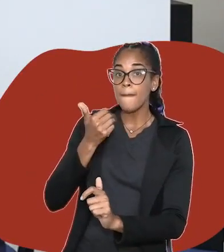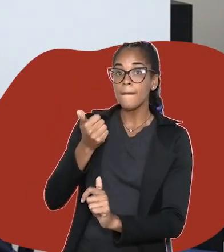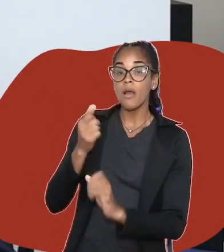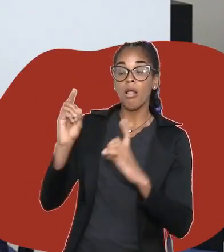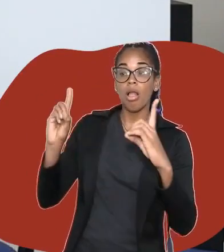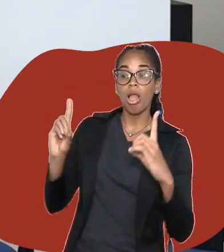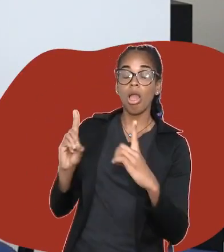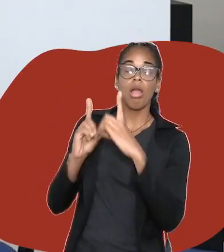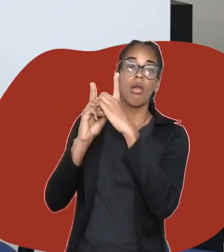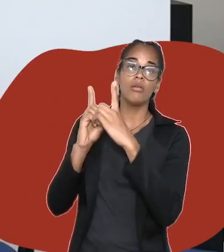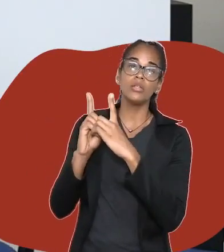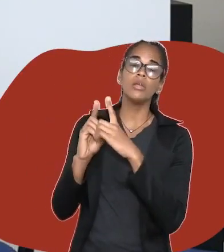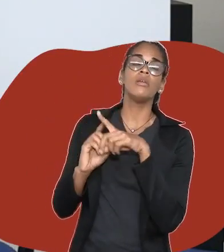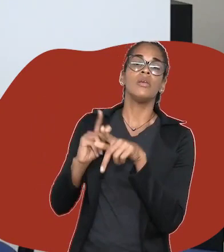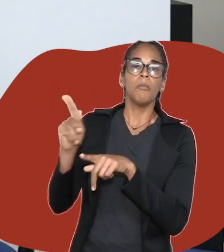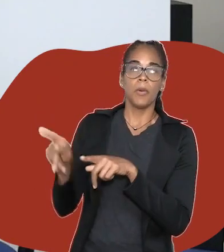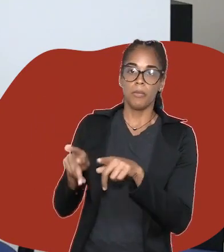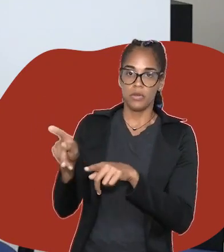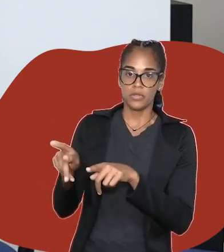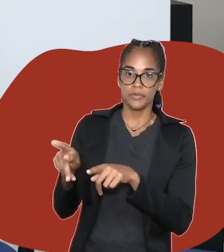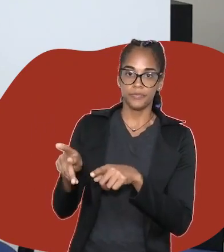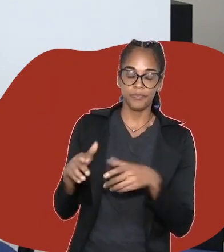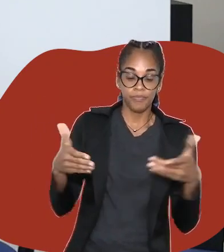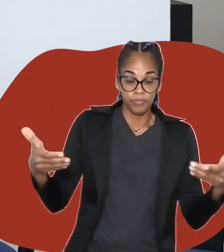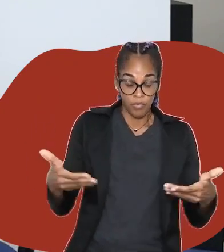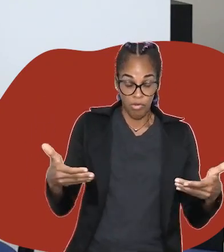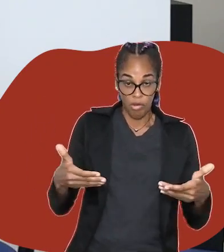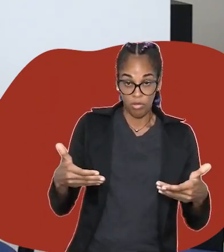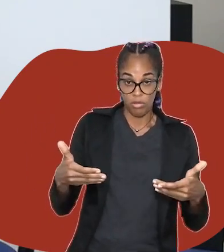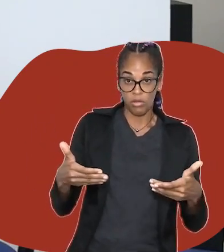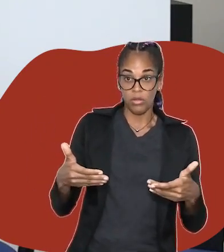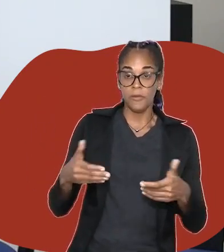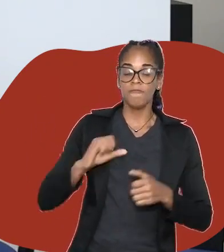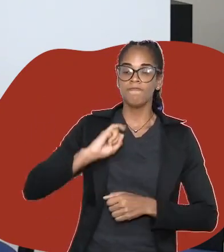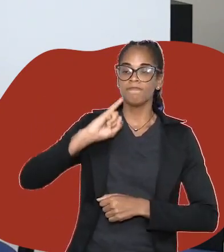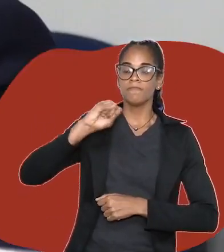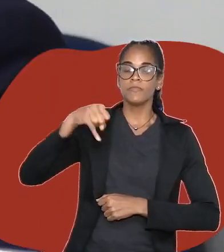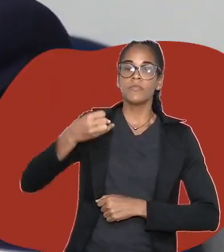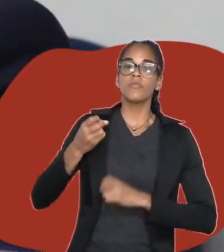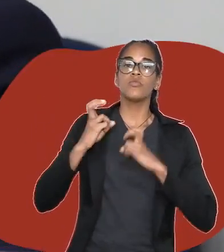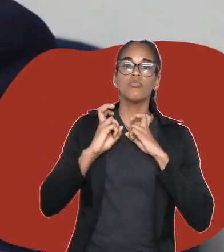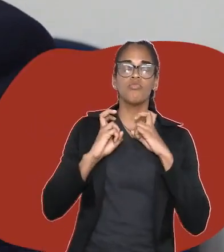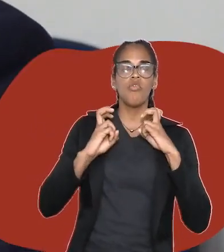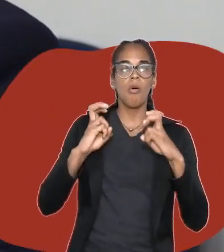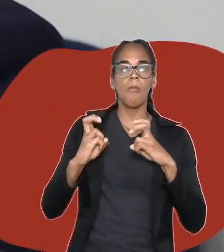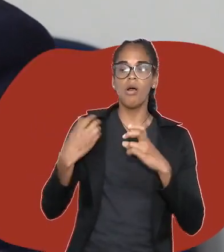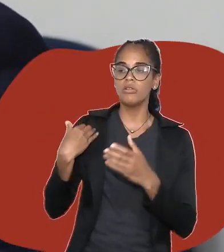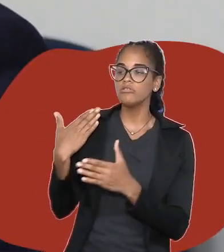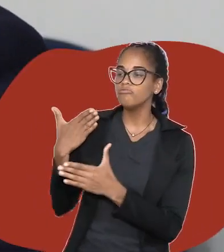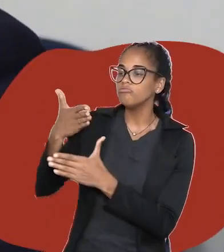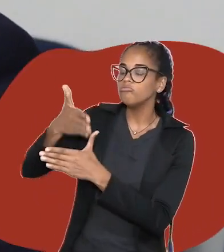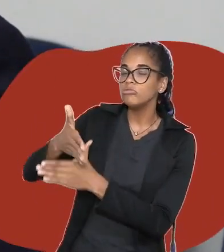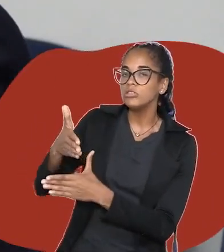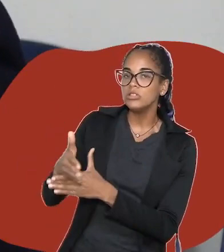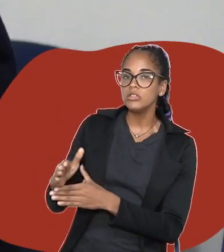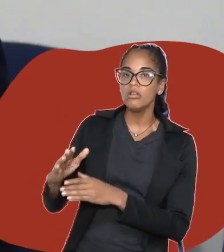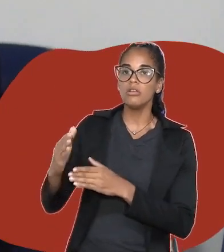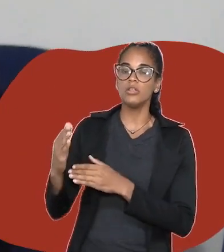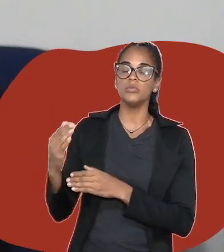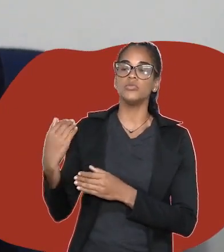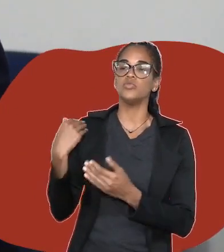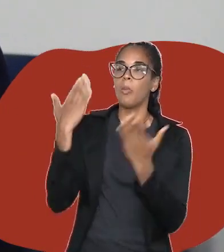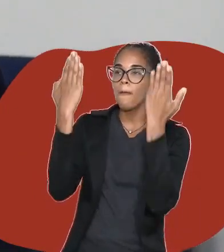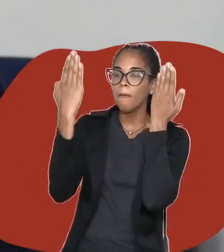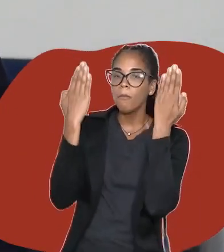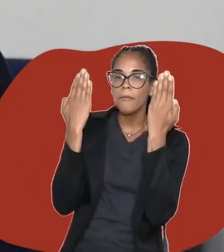condições propícias para atender a população. Aqui em Jaboatão, colocamos e inserimos uma escola que antes